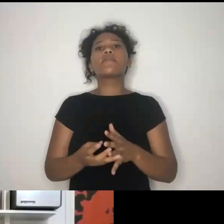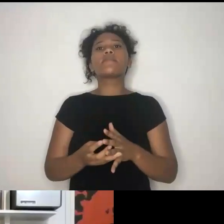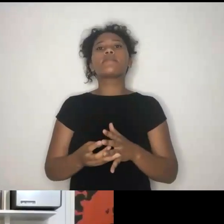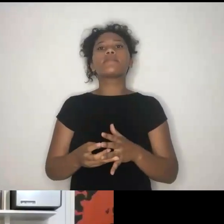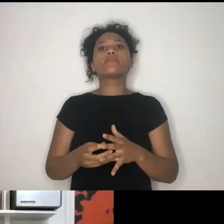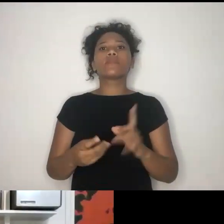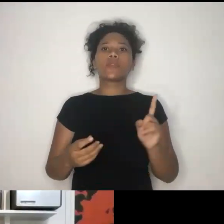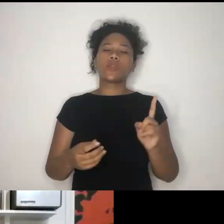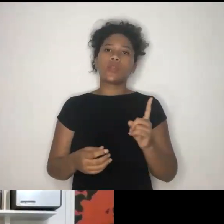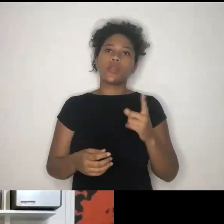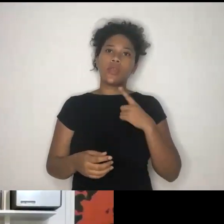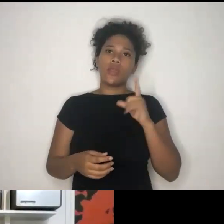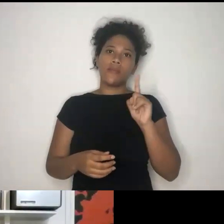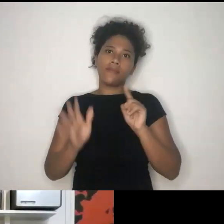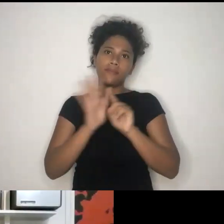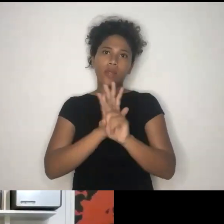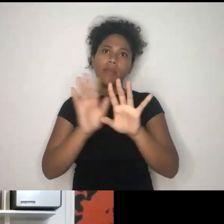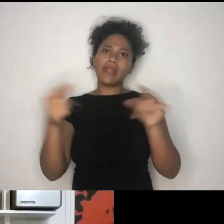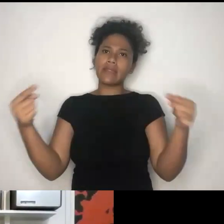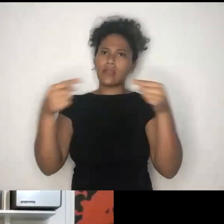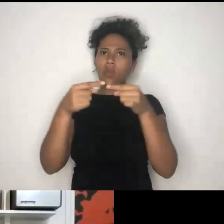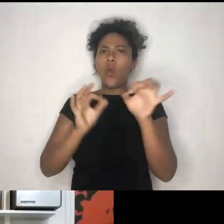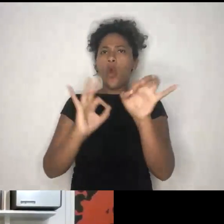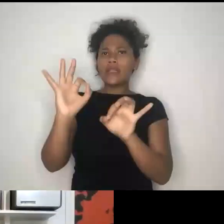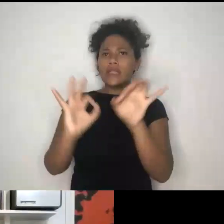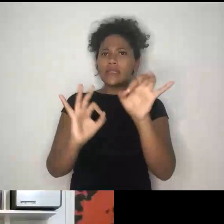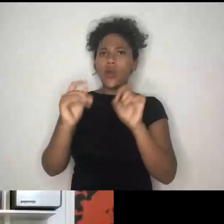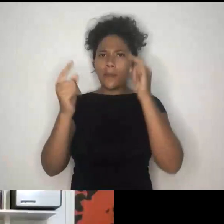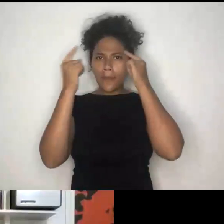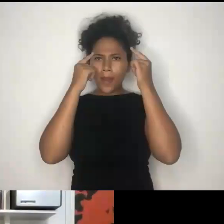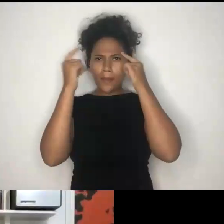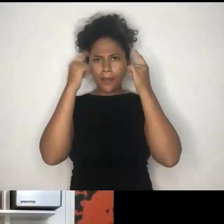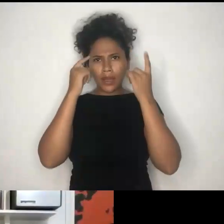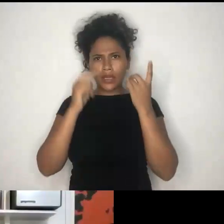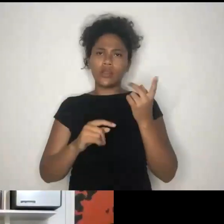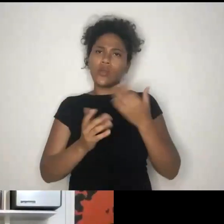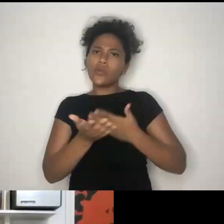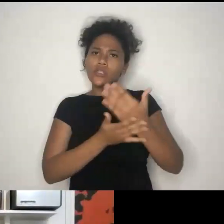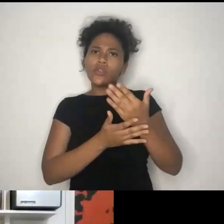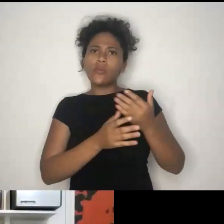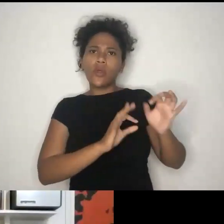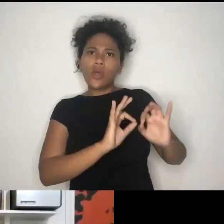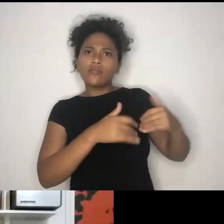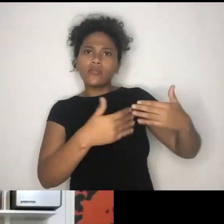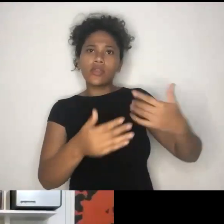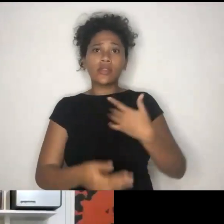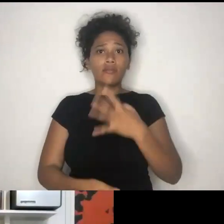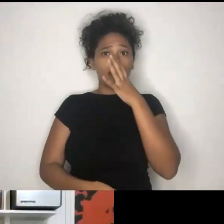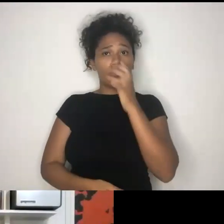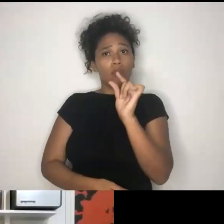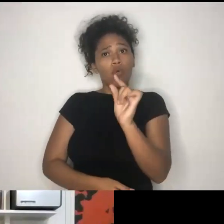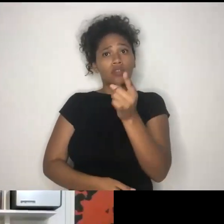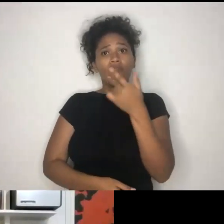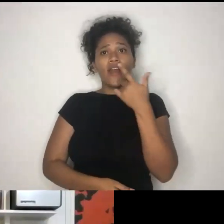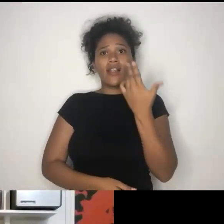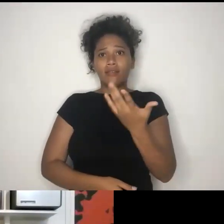um pouco diferentes mas que tem a ver um pouco organização de ideia no início de processo eu queria te ouvir um pouco sobre isso